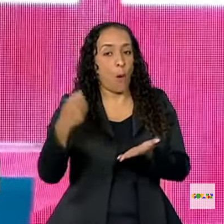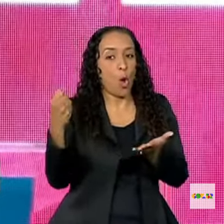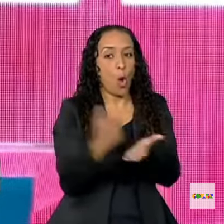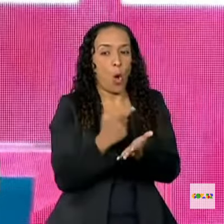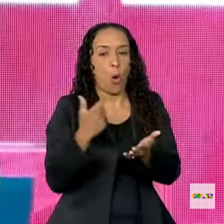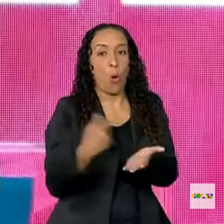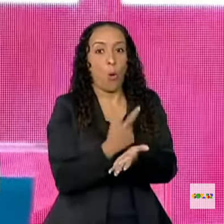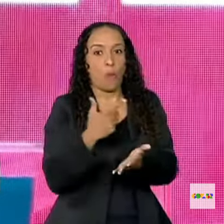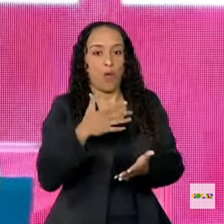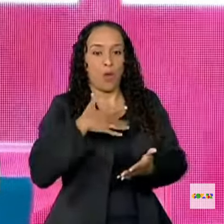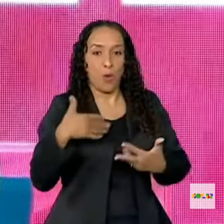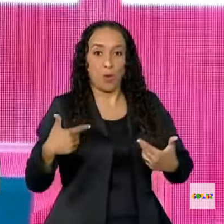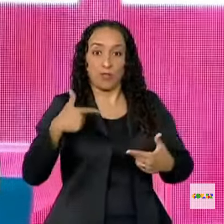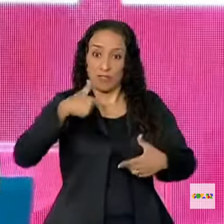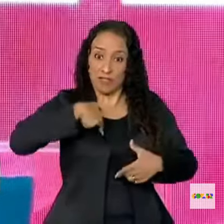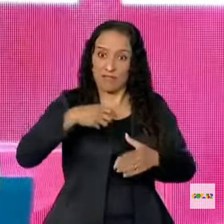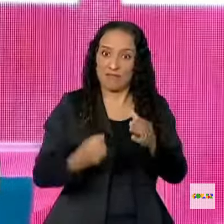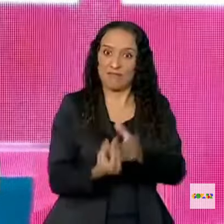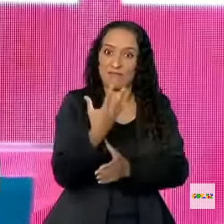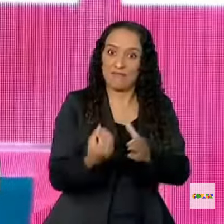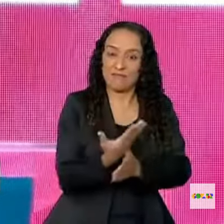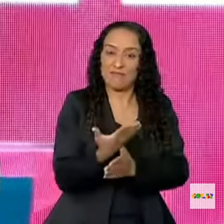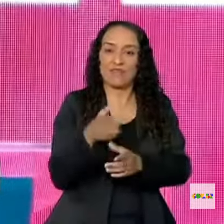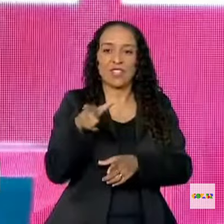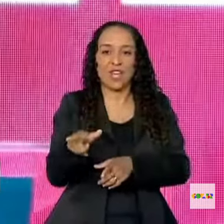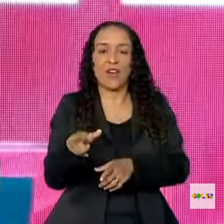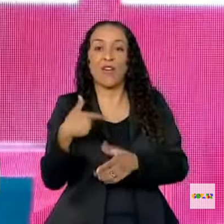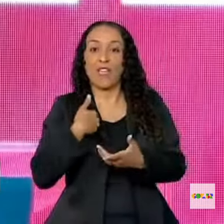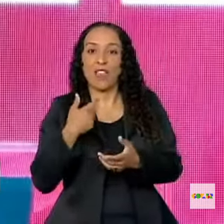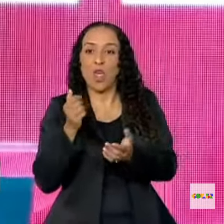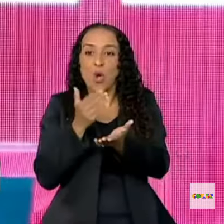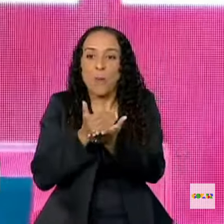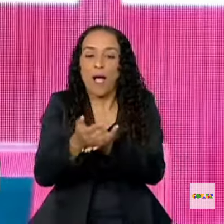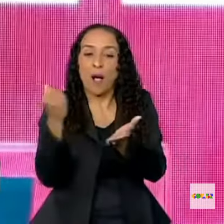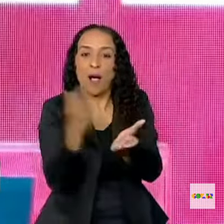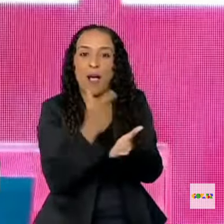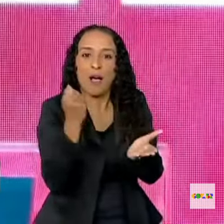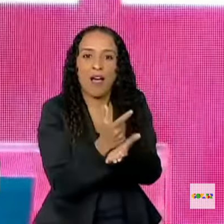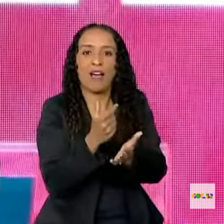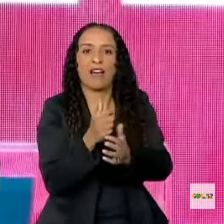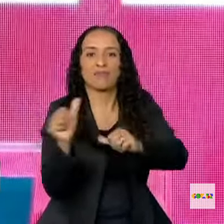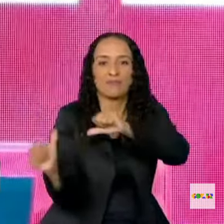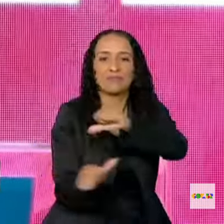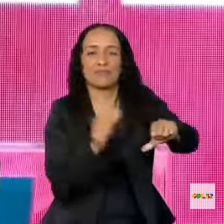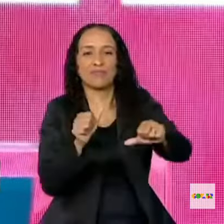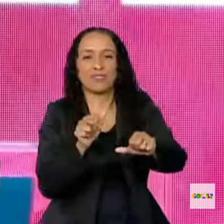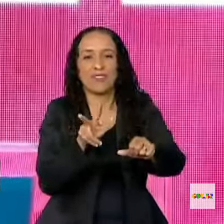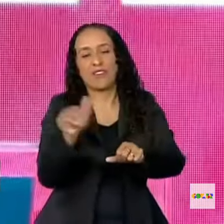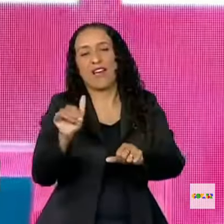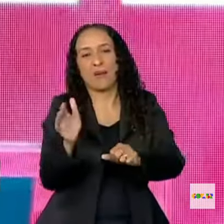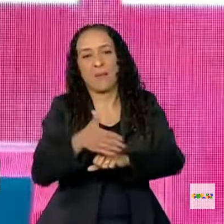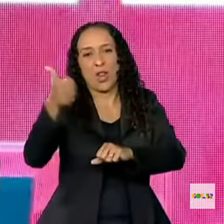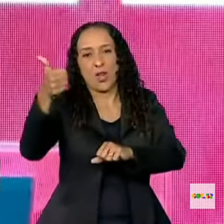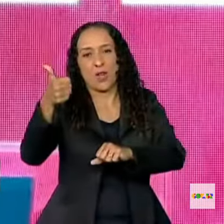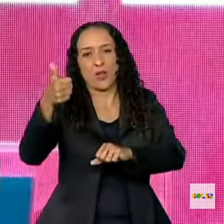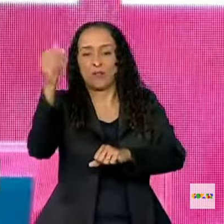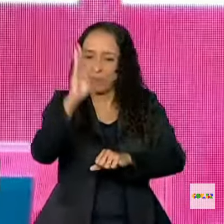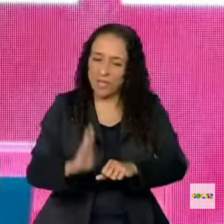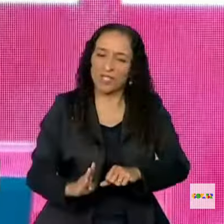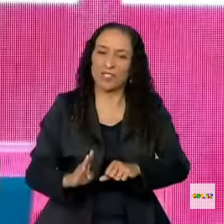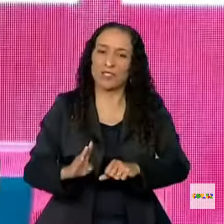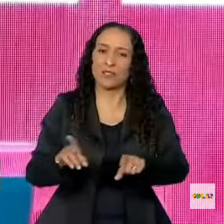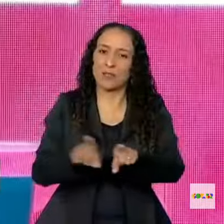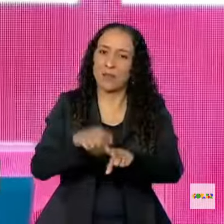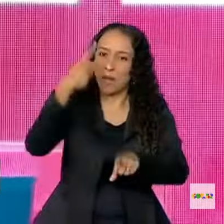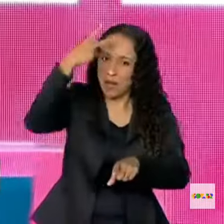produt tudo que ele fabrica aqui na minha fábrica e quando ele virar consumidor tudo vai melhorar no nosso país no Brasil e